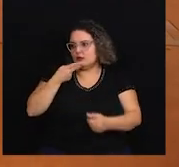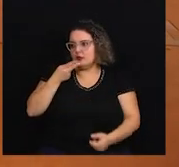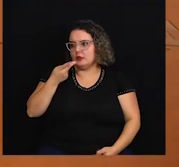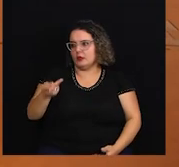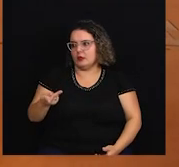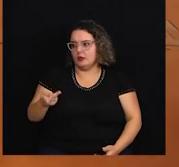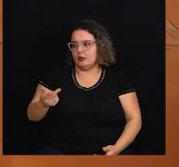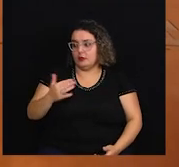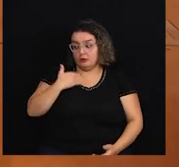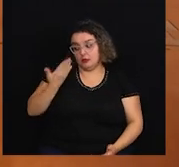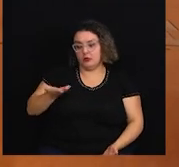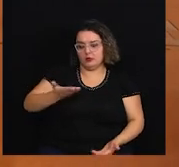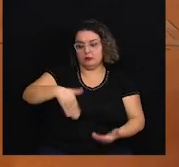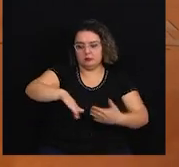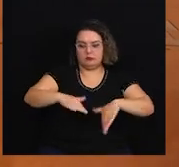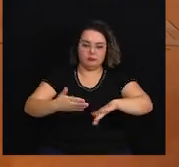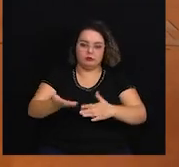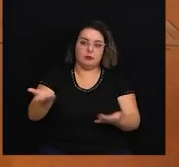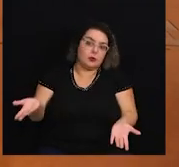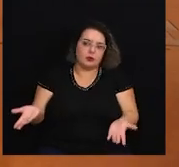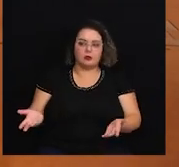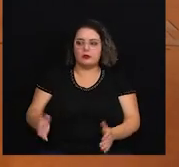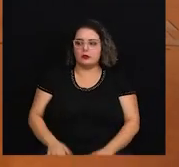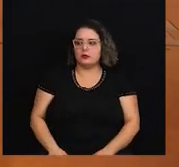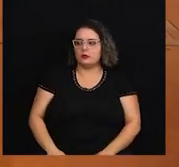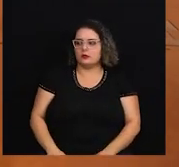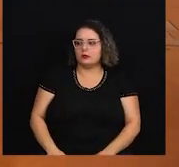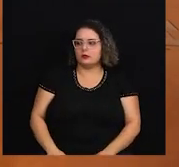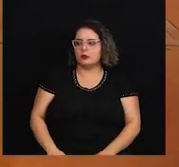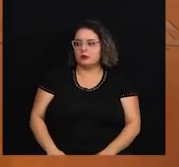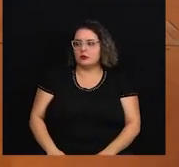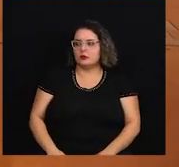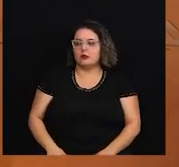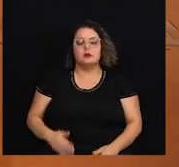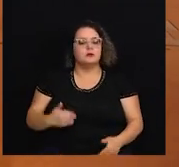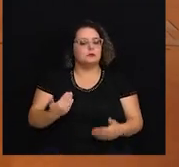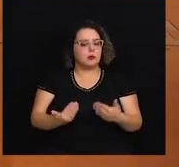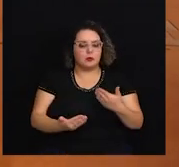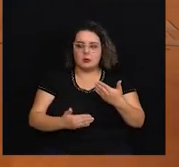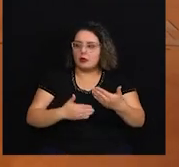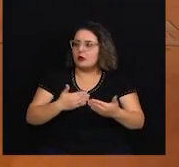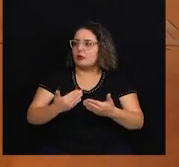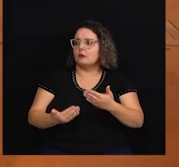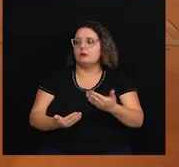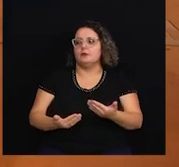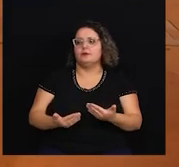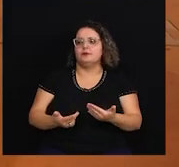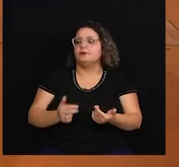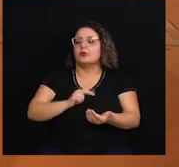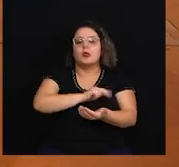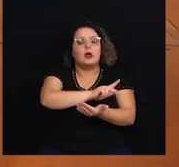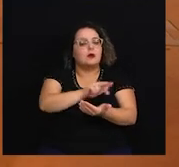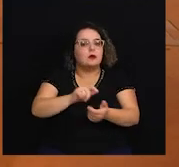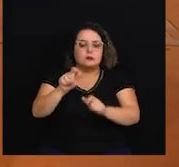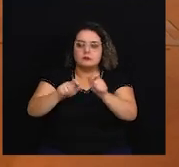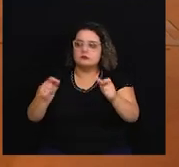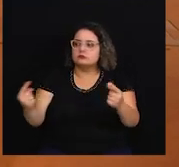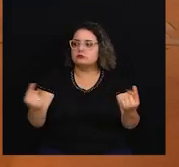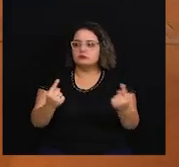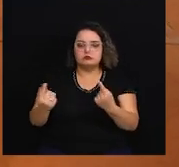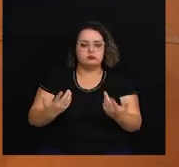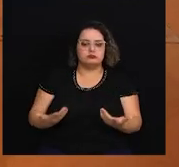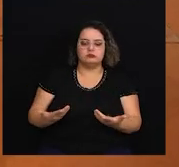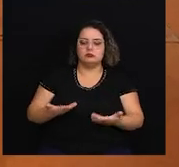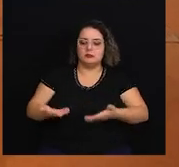morre aqui pode notar Cara isso foi servir tanto tanto os caras que trataram comigo a